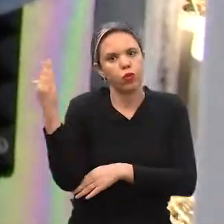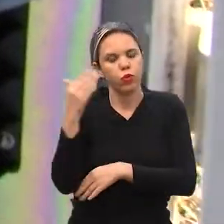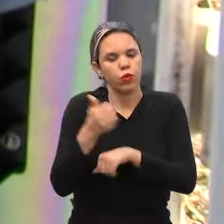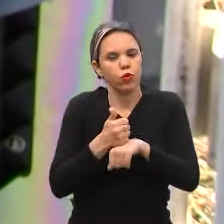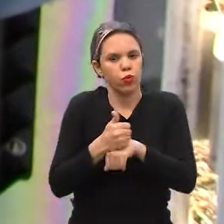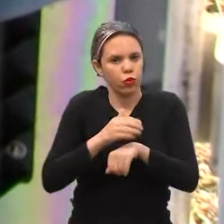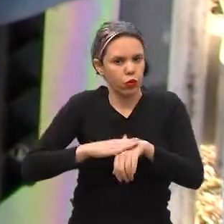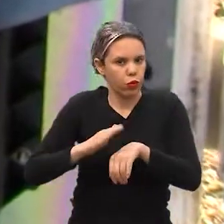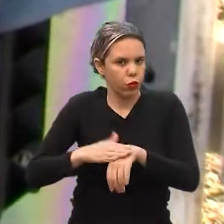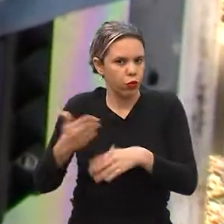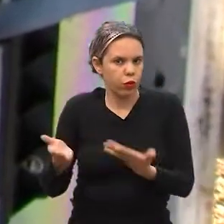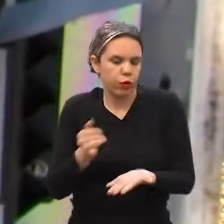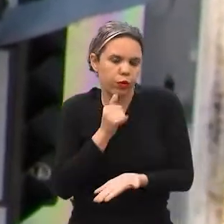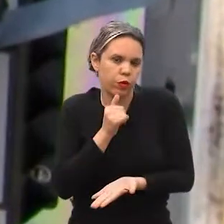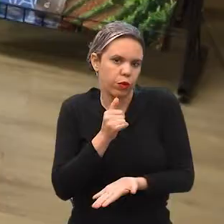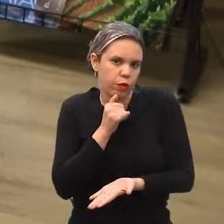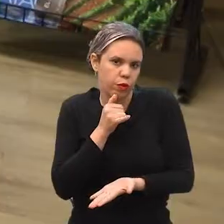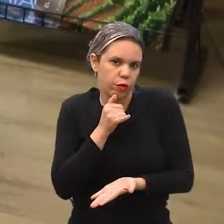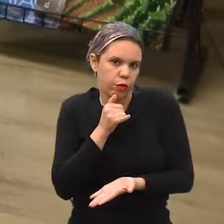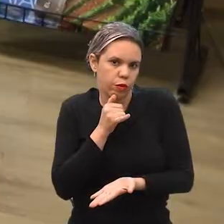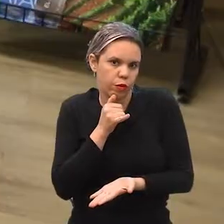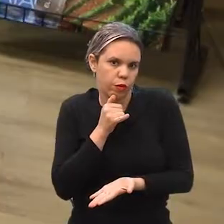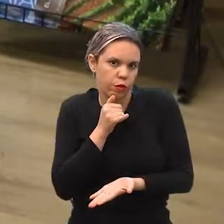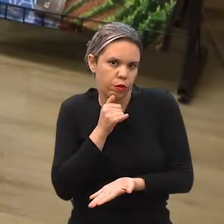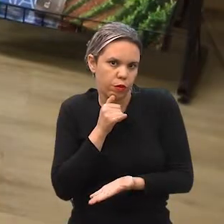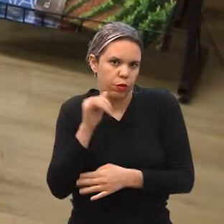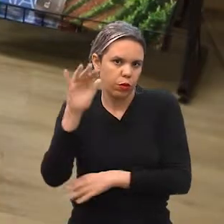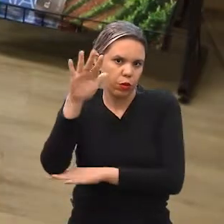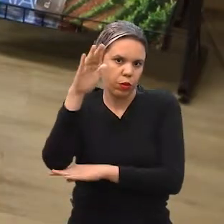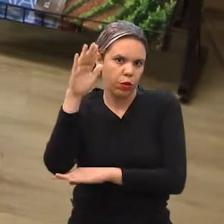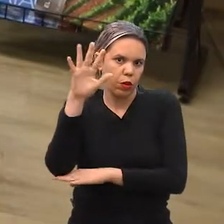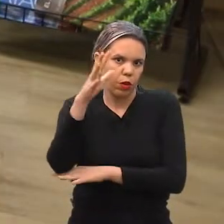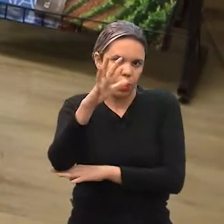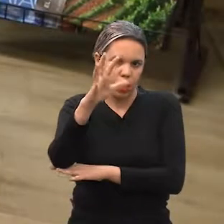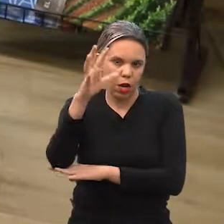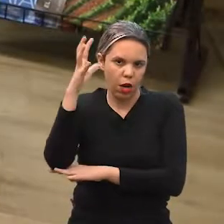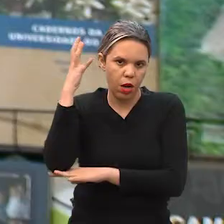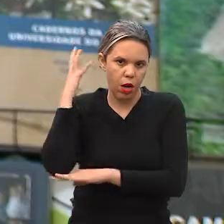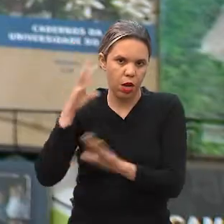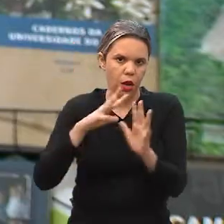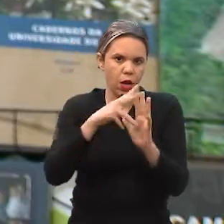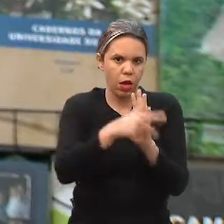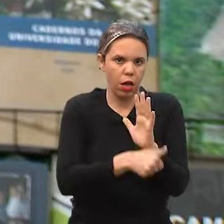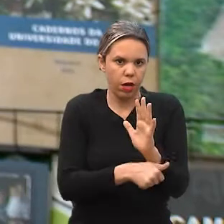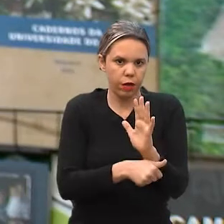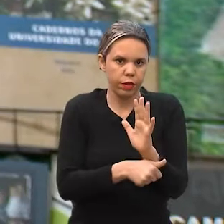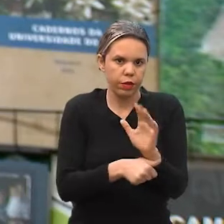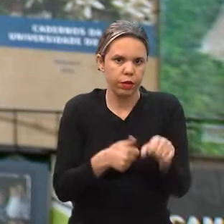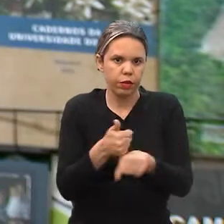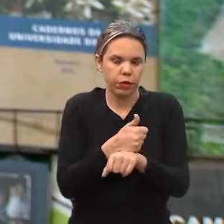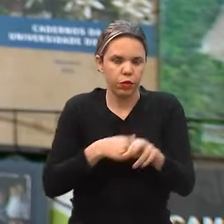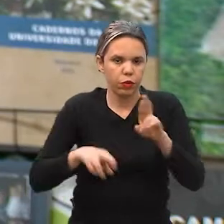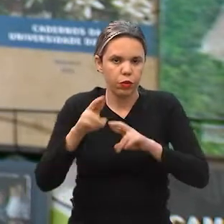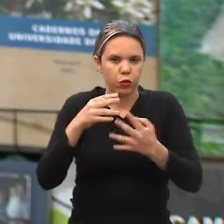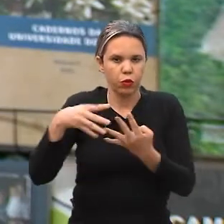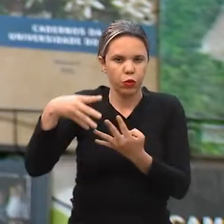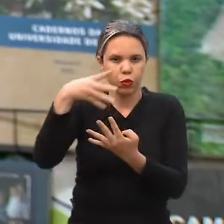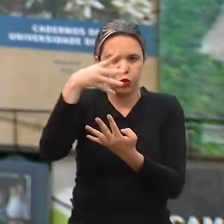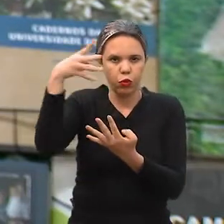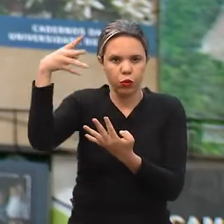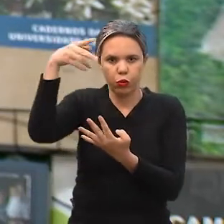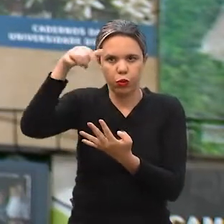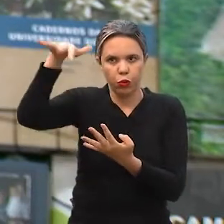meteorologistas, como, por exemplo, a parte de meteorologia ambiental, especialmente a parte de dispersão de poluentes